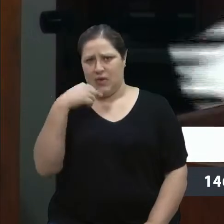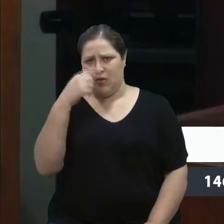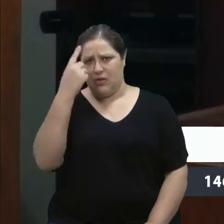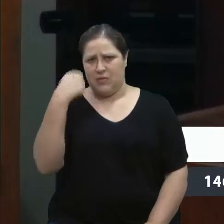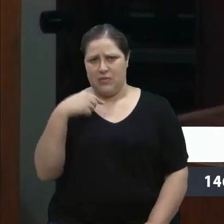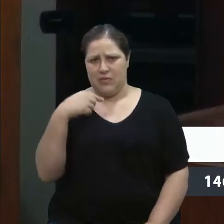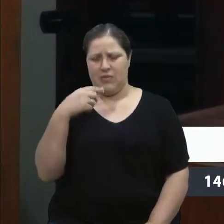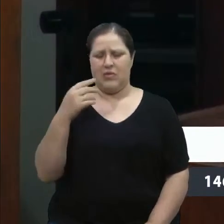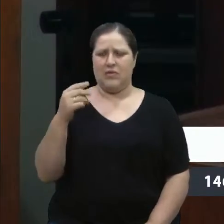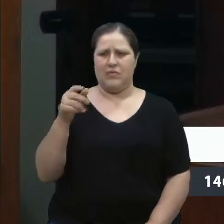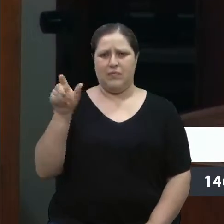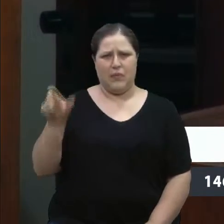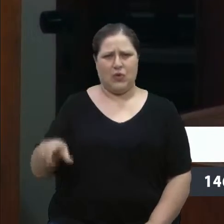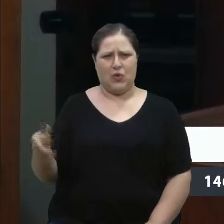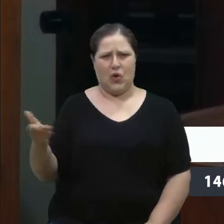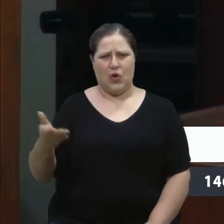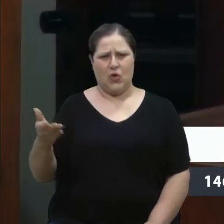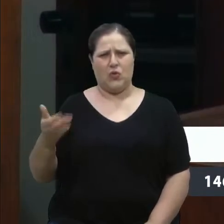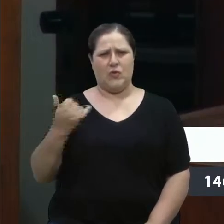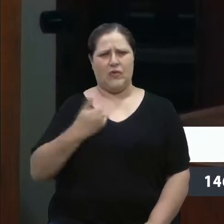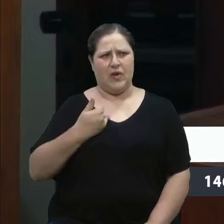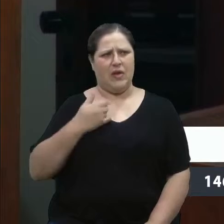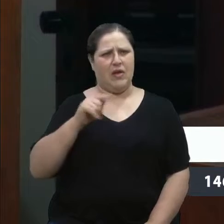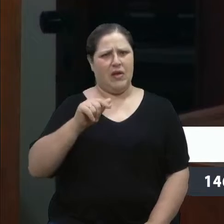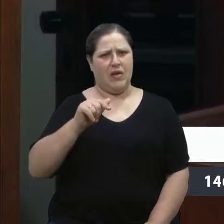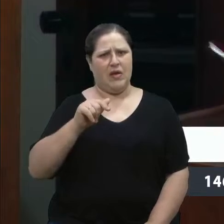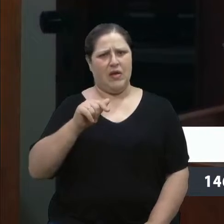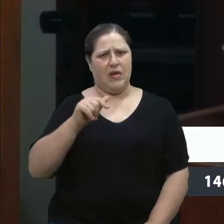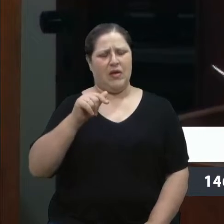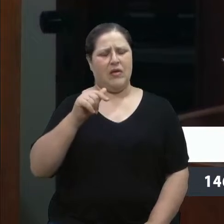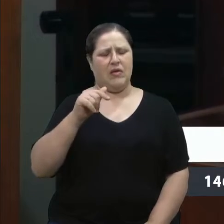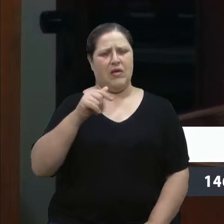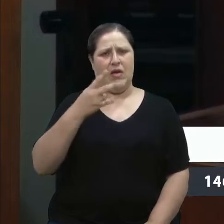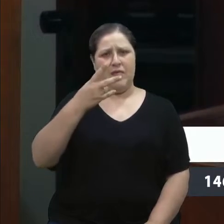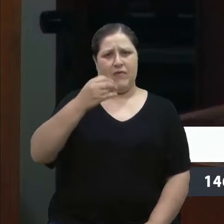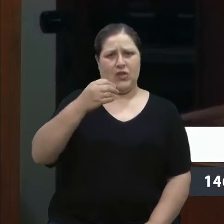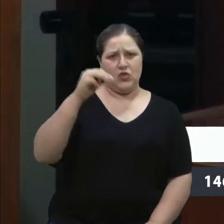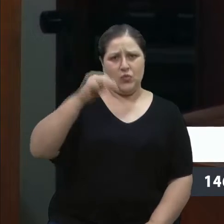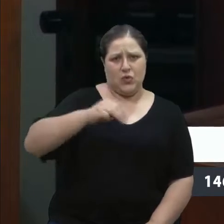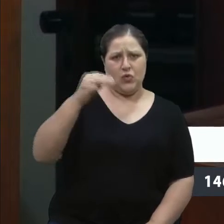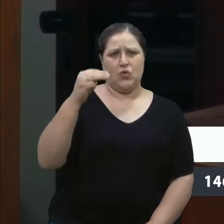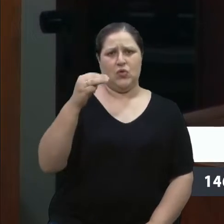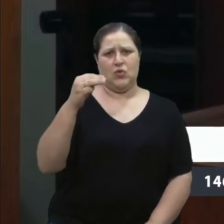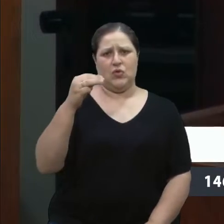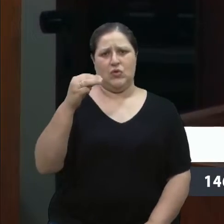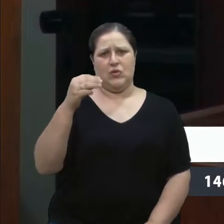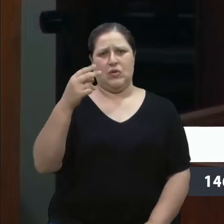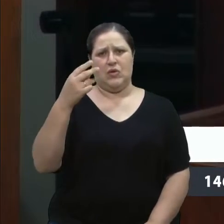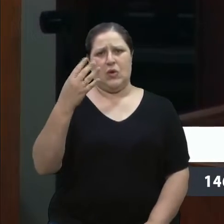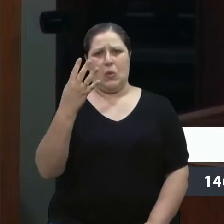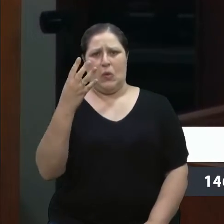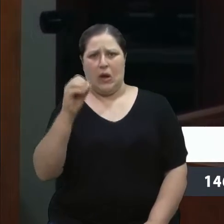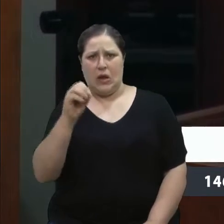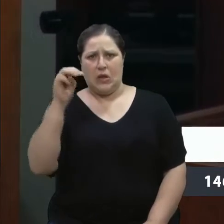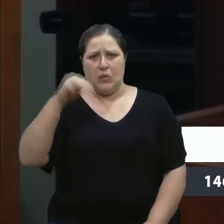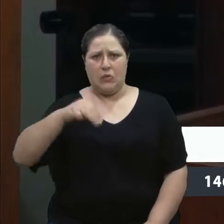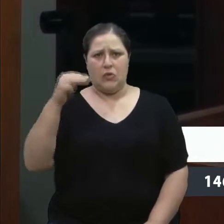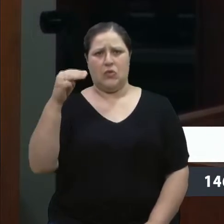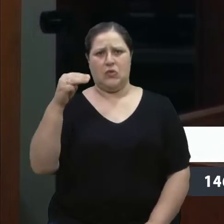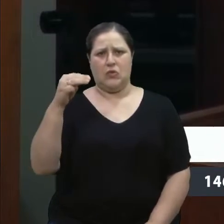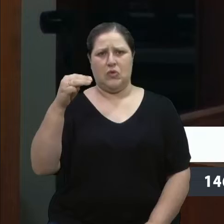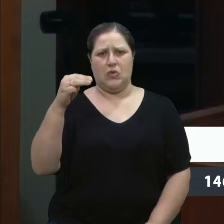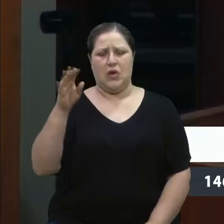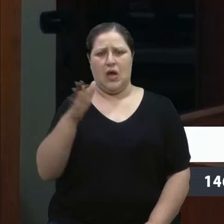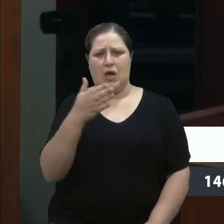depois é de 40 em 40, de 1h20, 1h20, e aí o povo fica sem ônibus. Então, há de